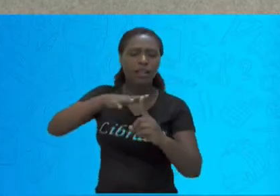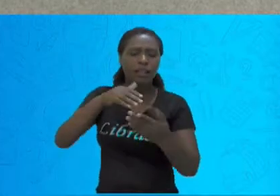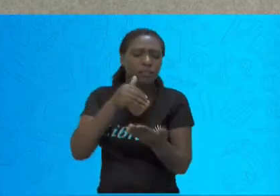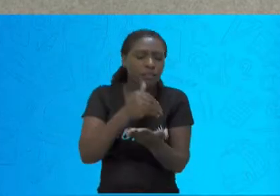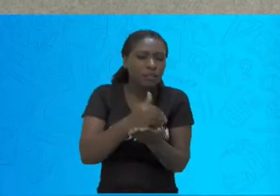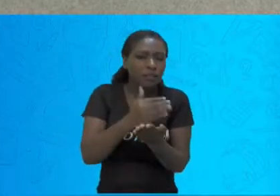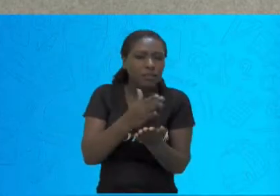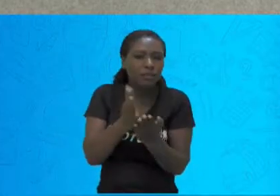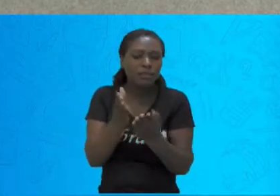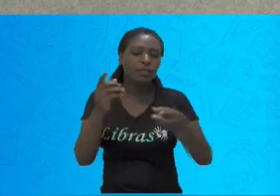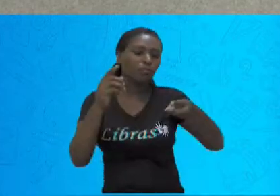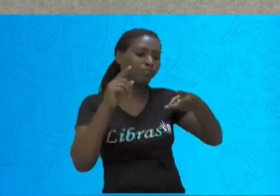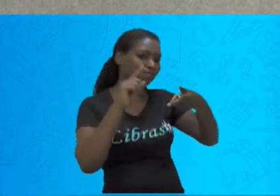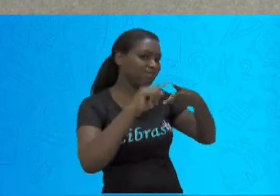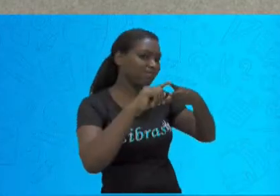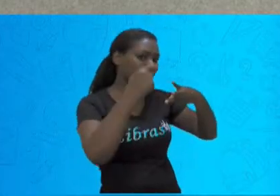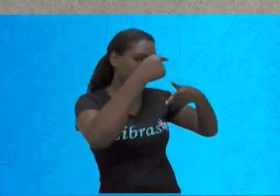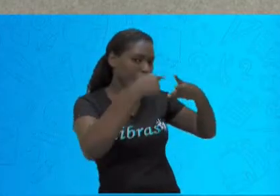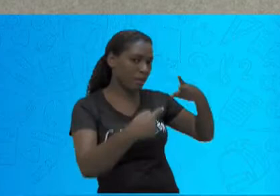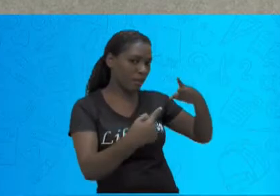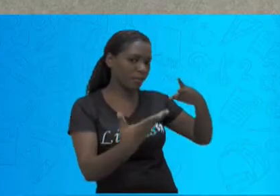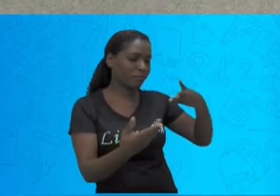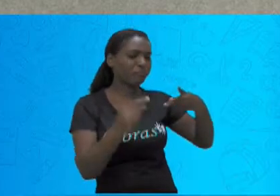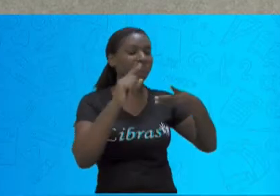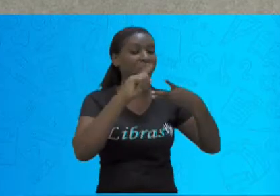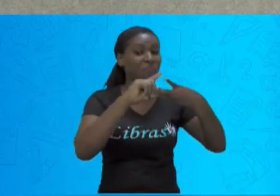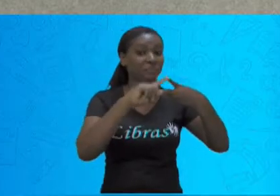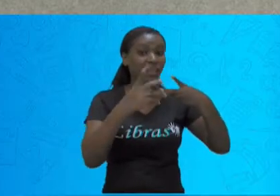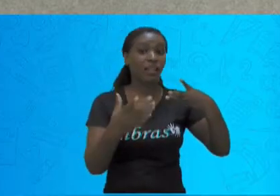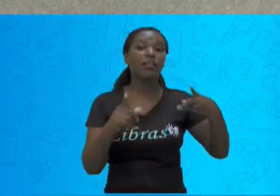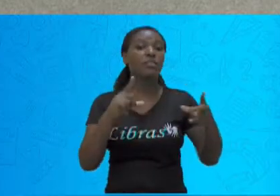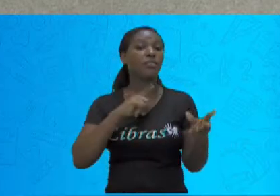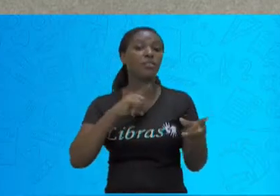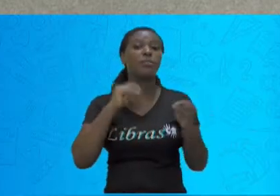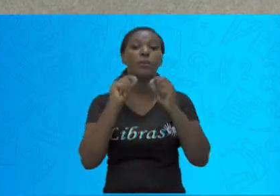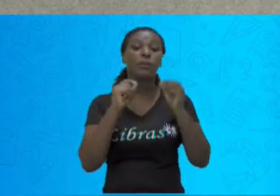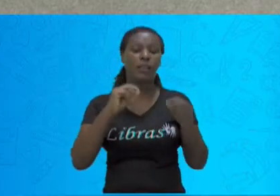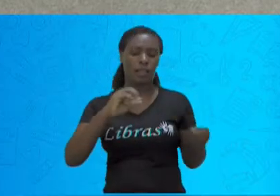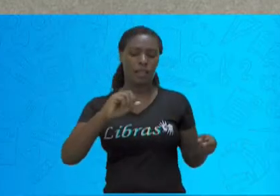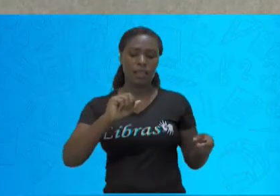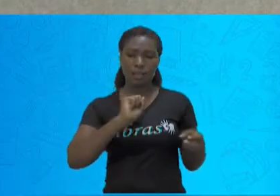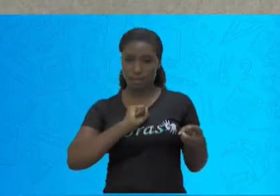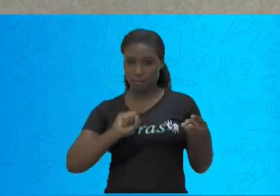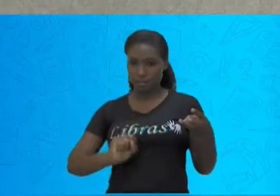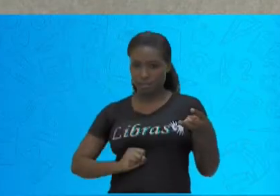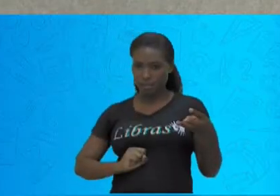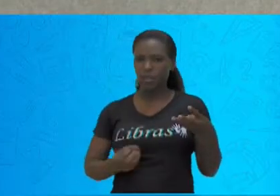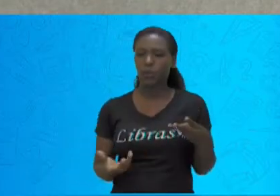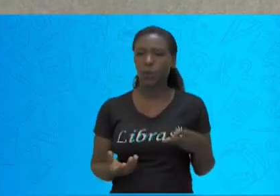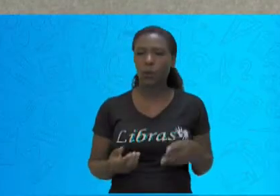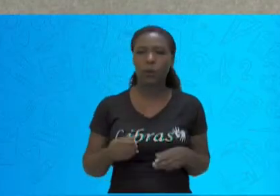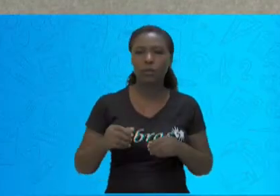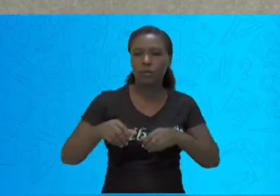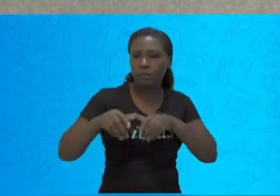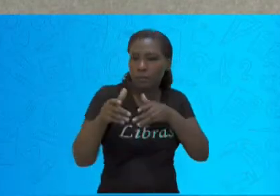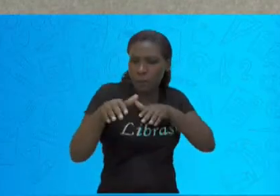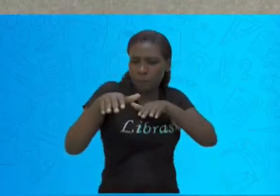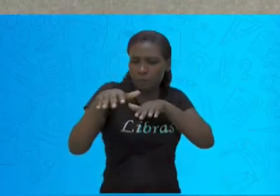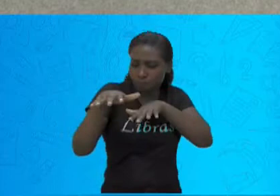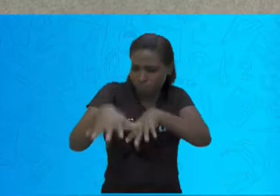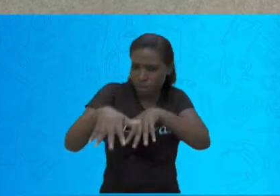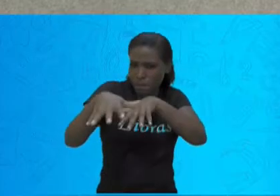A camada superior era formada por sacerdotes e guerreiros. A do meio, comerciantes